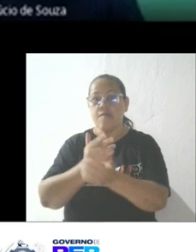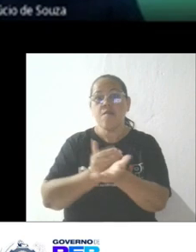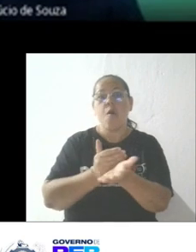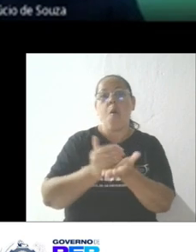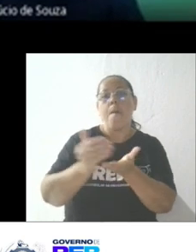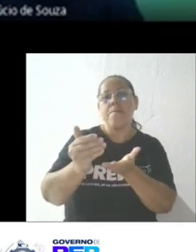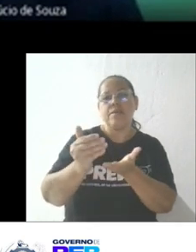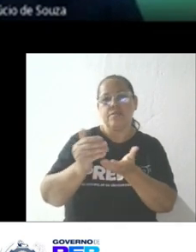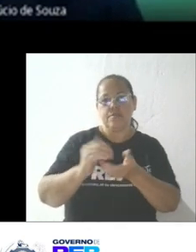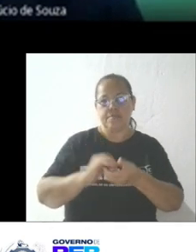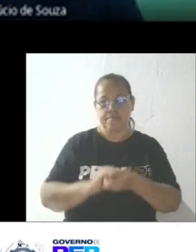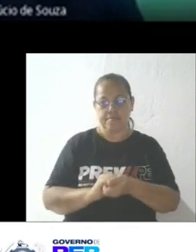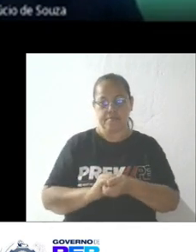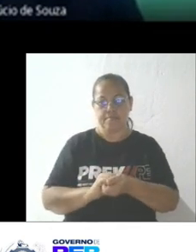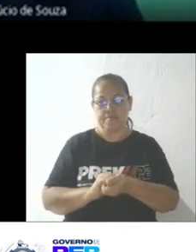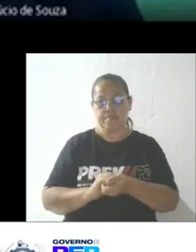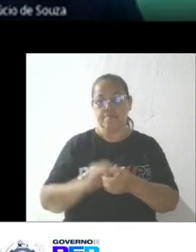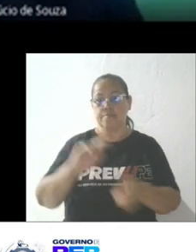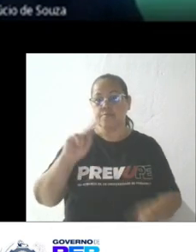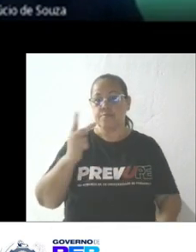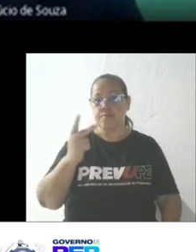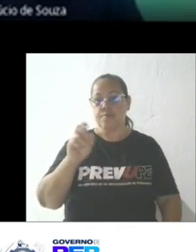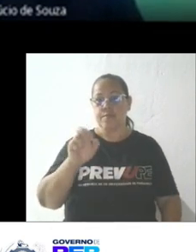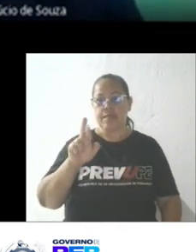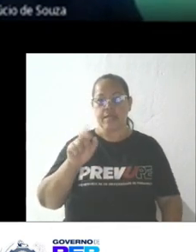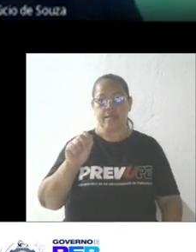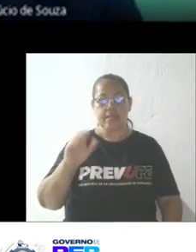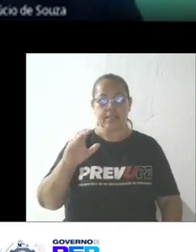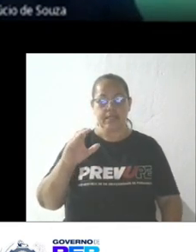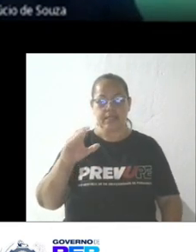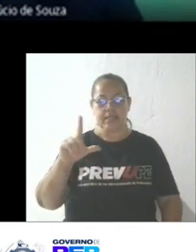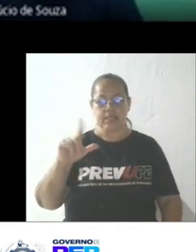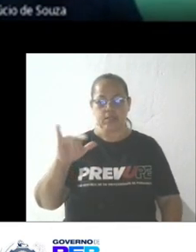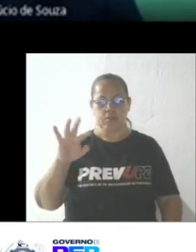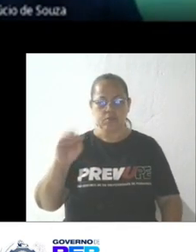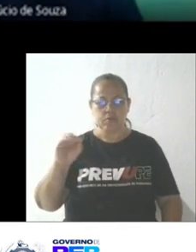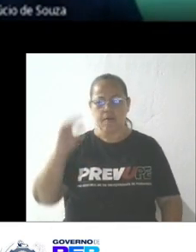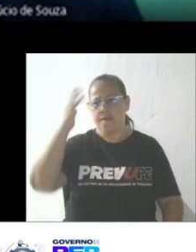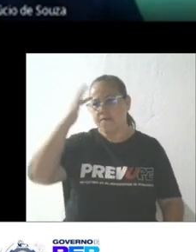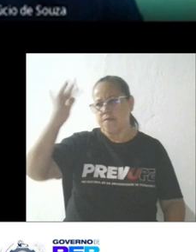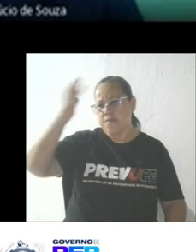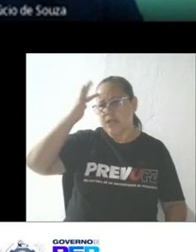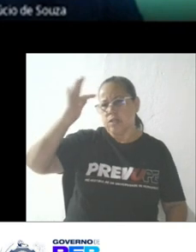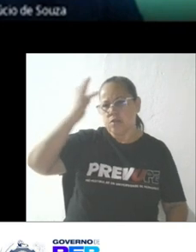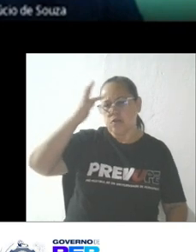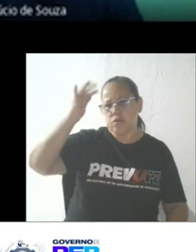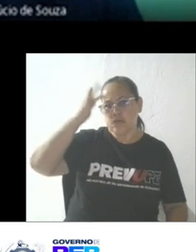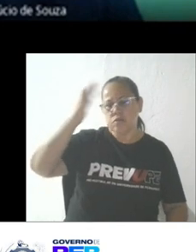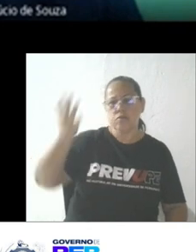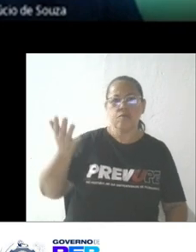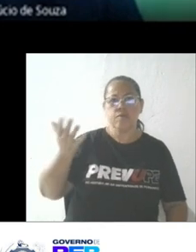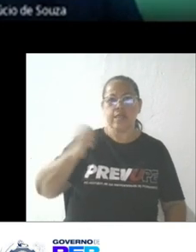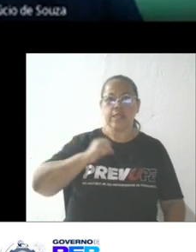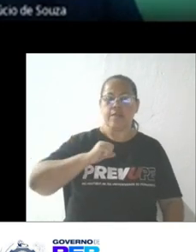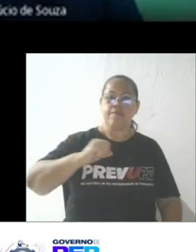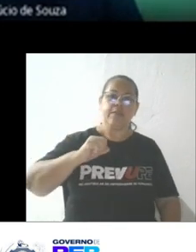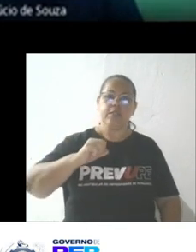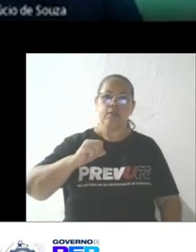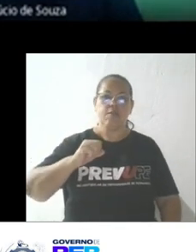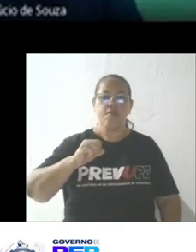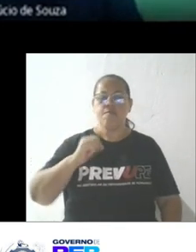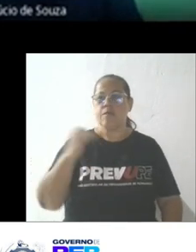Heráclito um filósofo pré-socrático Heráclito de Éfaso foi um dos grandes expoentes da